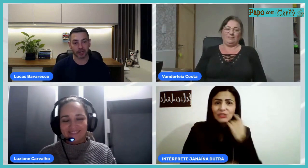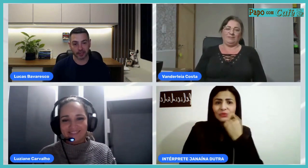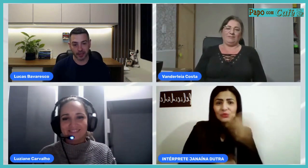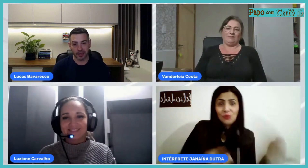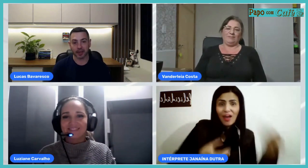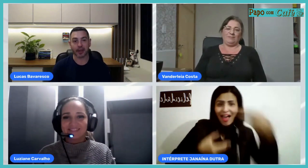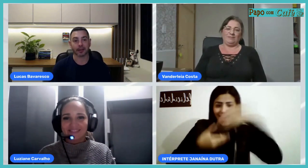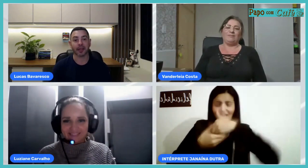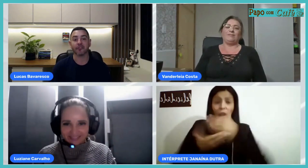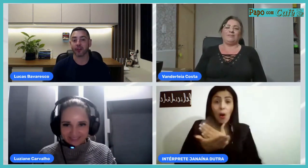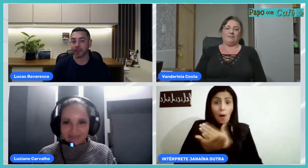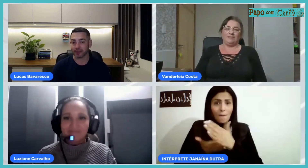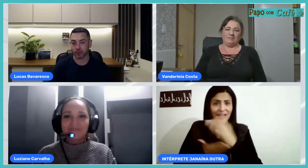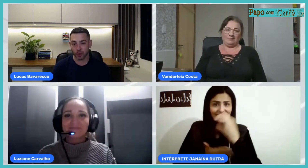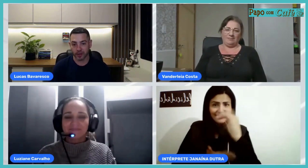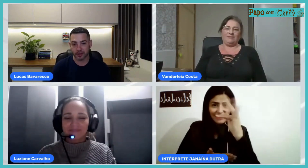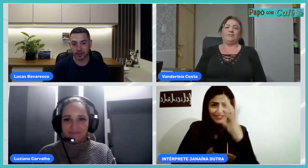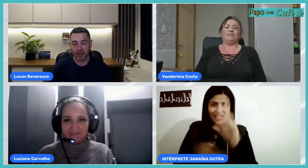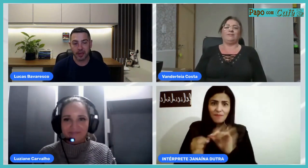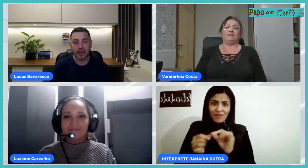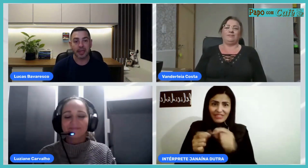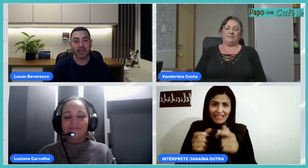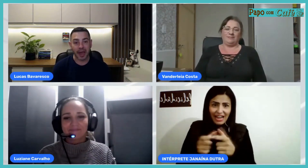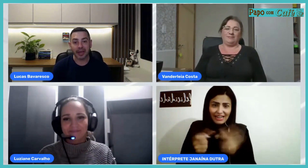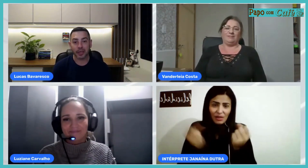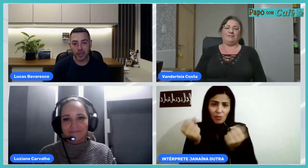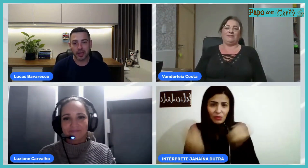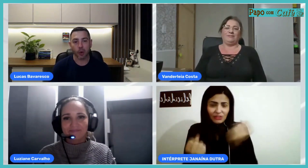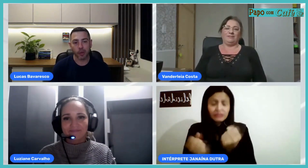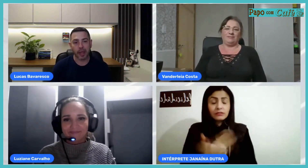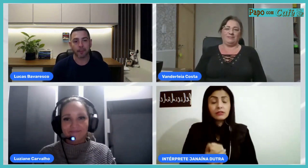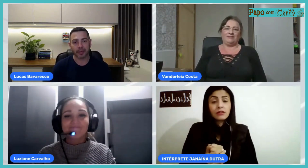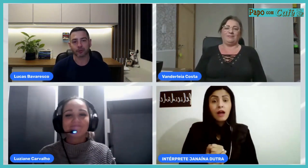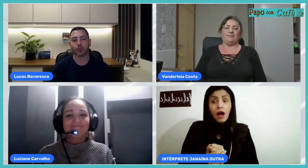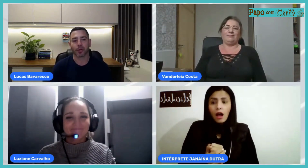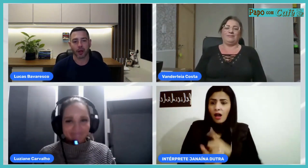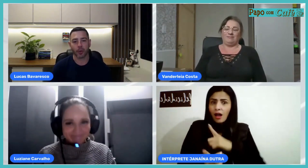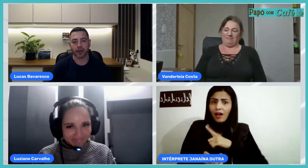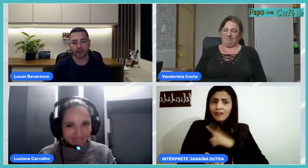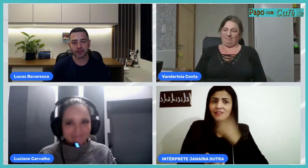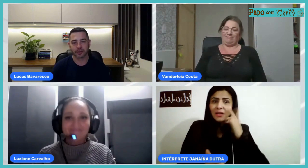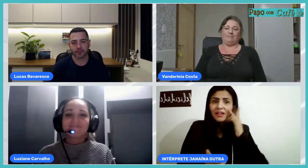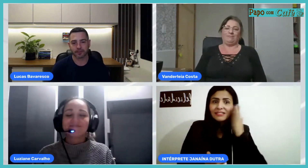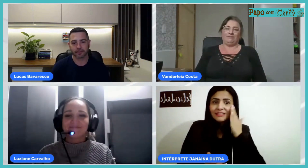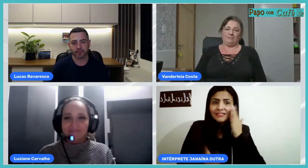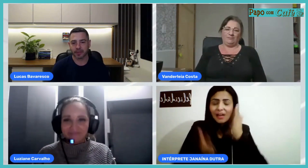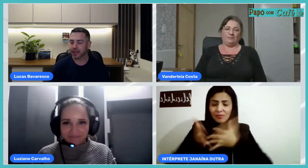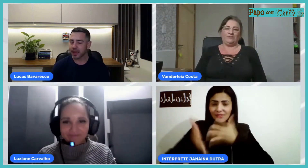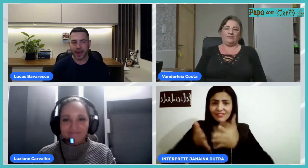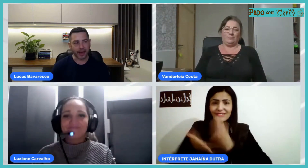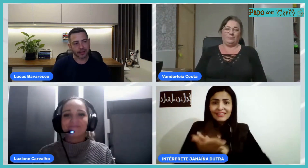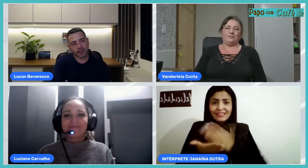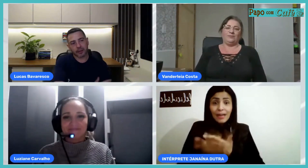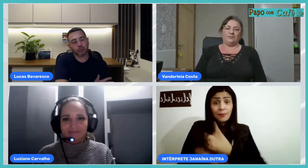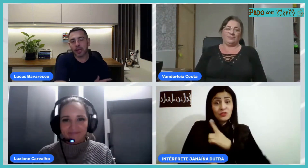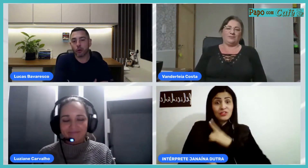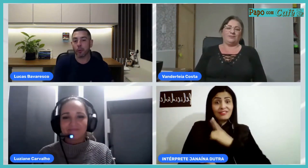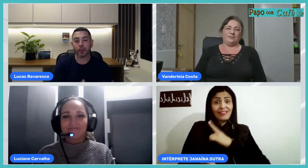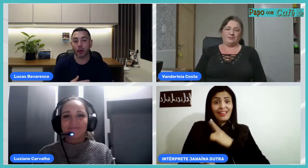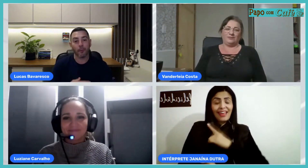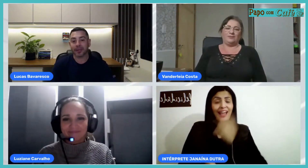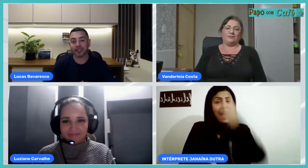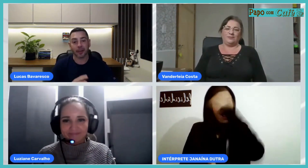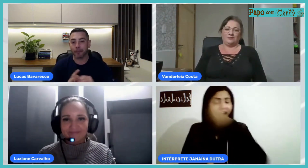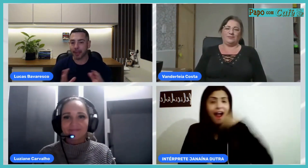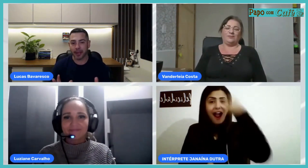fazer a sua carteira, né, ter informações, e lá tinha alguém para se comunicar com eles. Assim, não tem